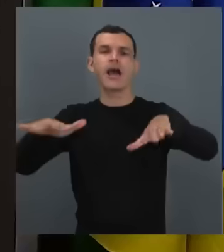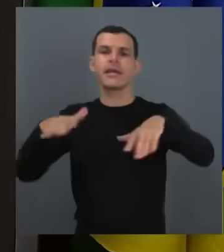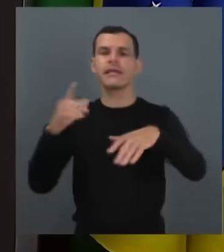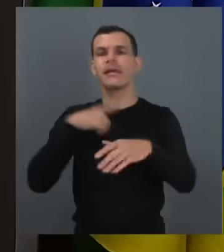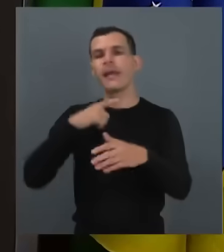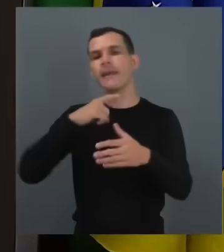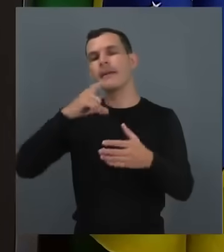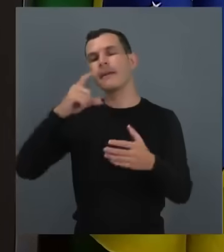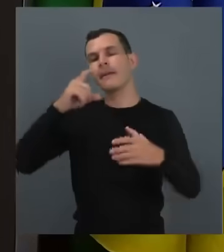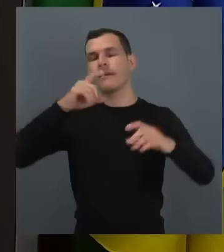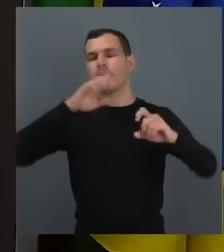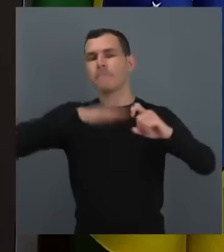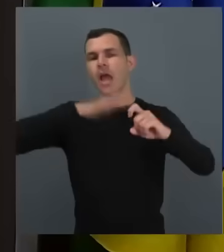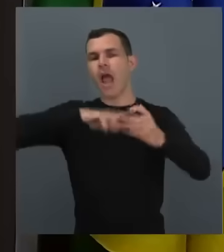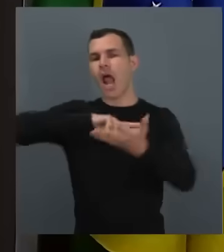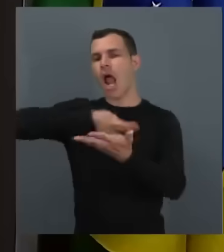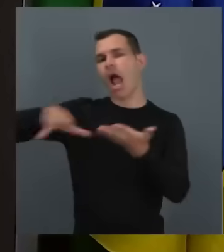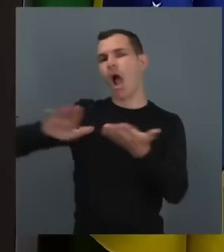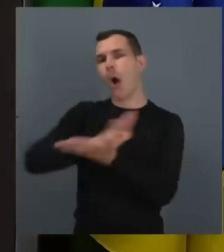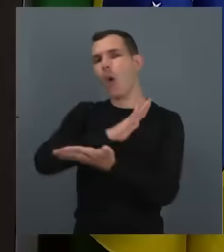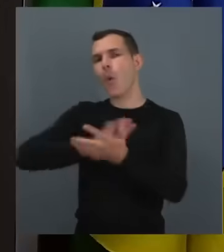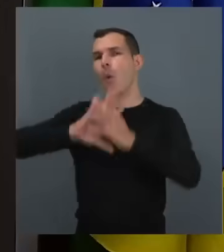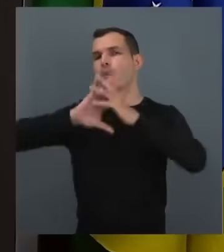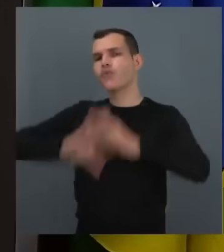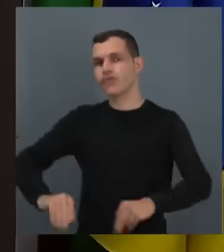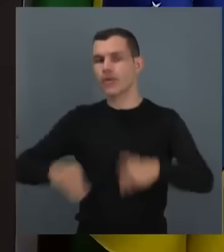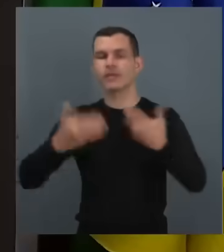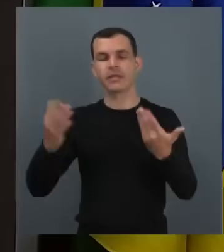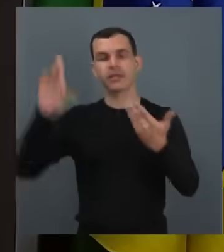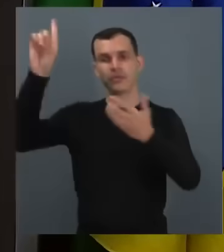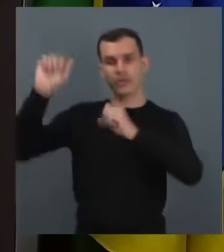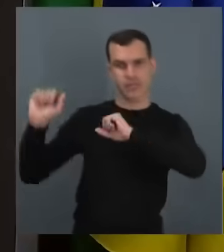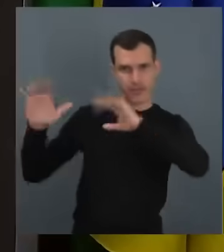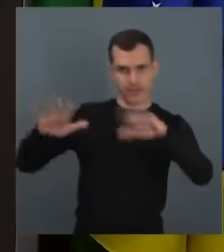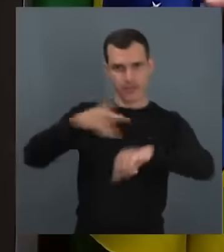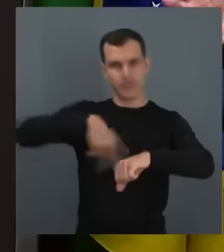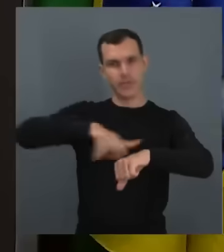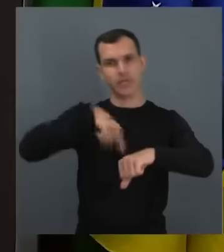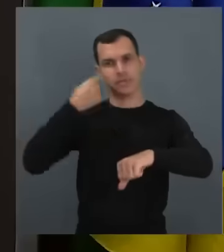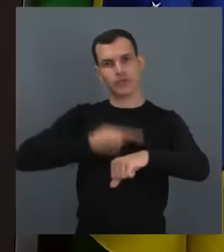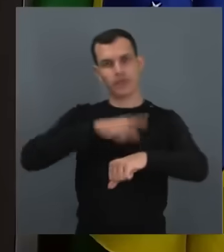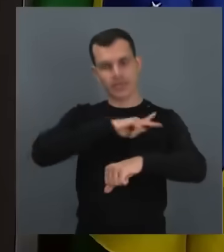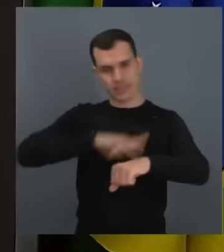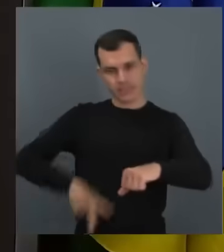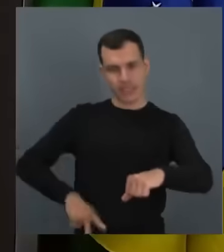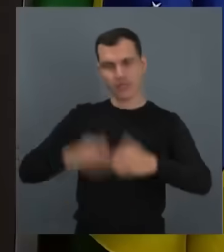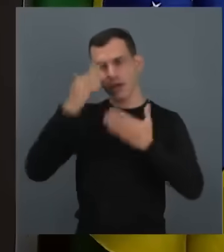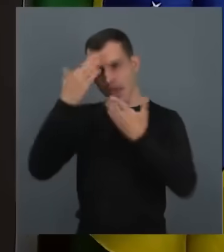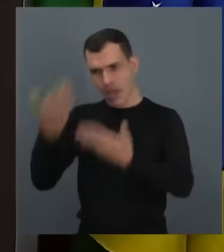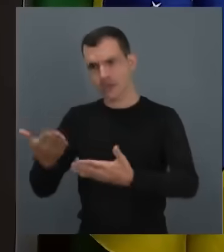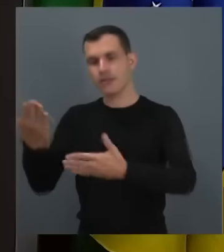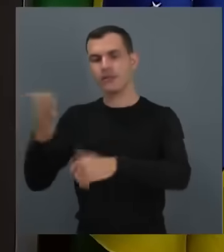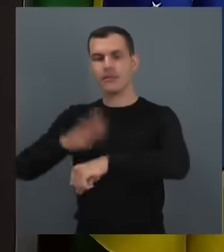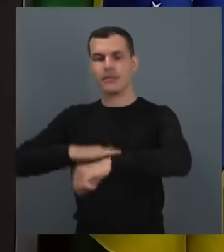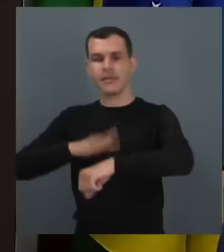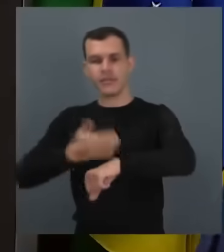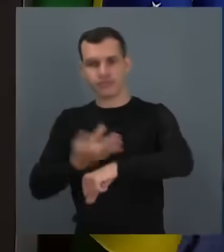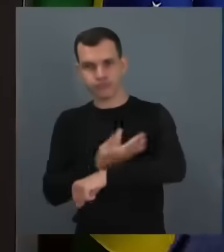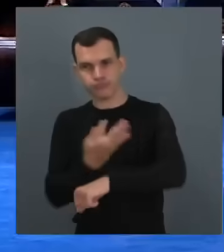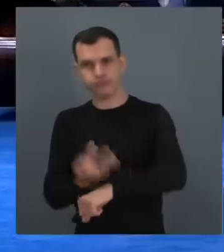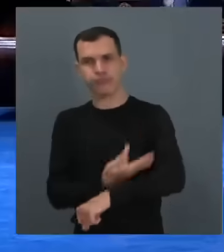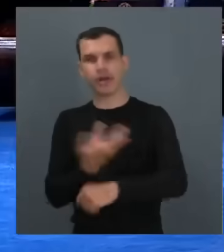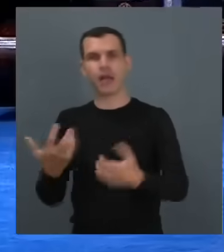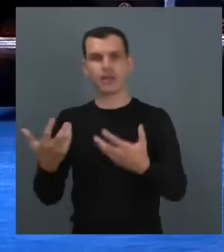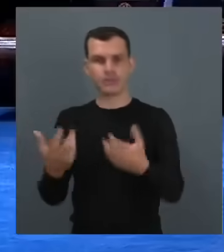caírem. Que Deus abençoe a nossa nação. Muito obrigado, senhor presidente, pela tolerância e desculpa aos colegas senadores por eu ter passado um pouco do